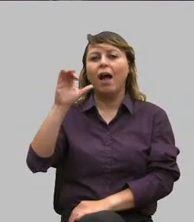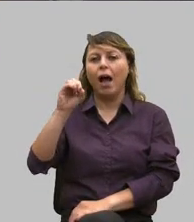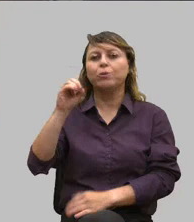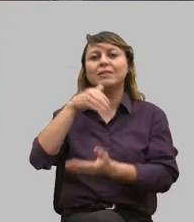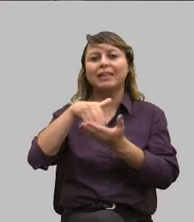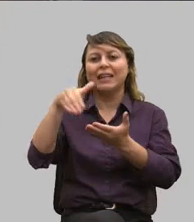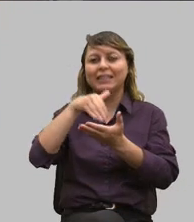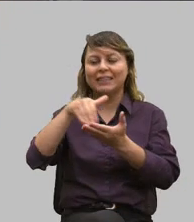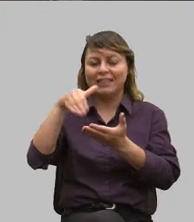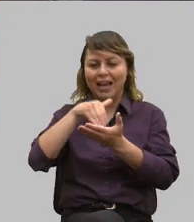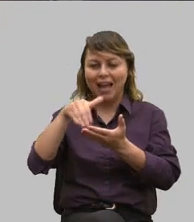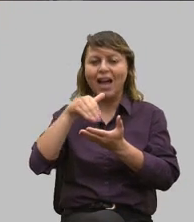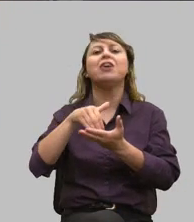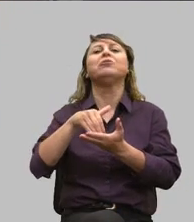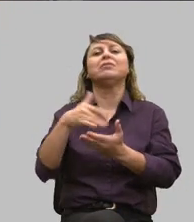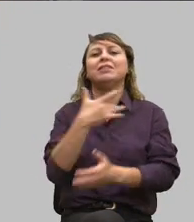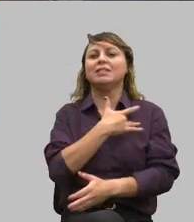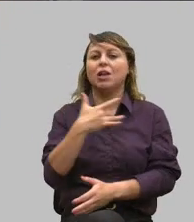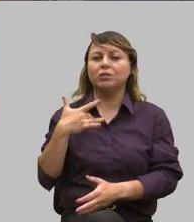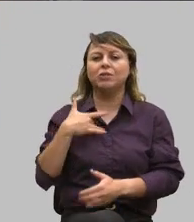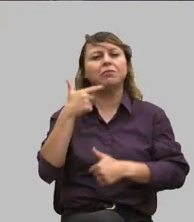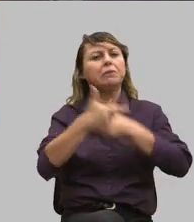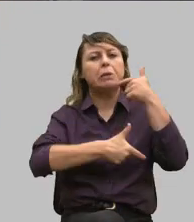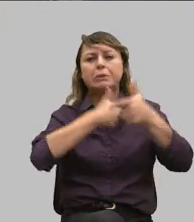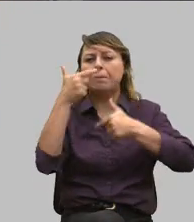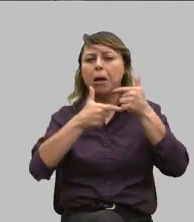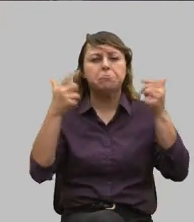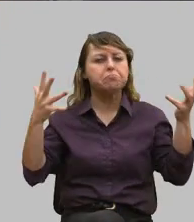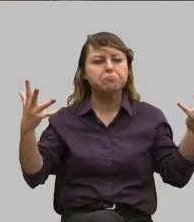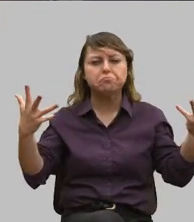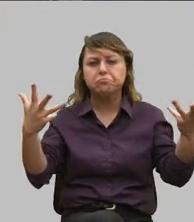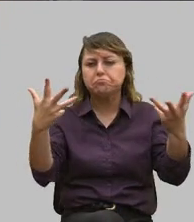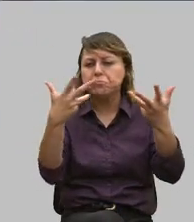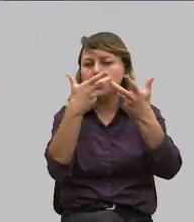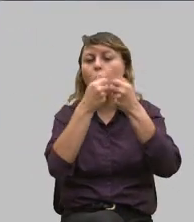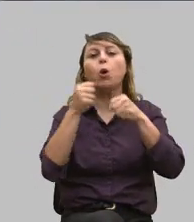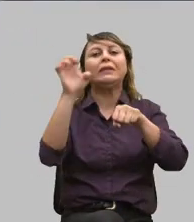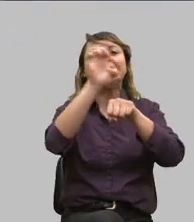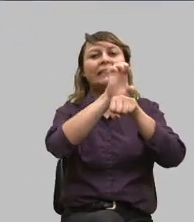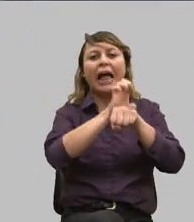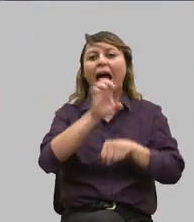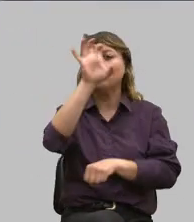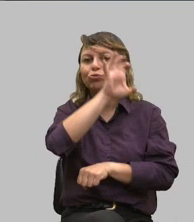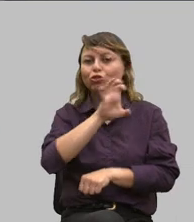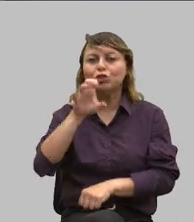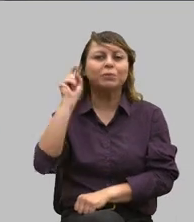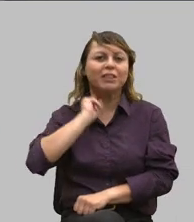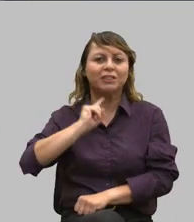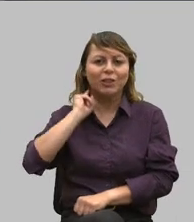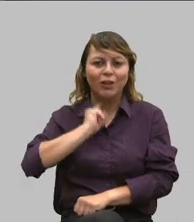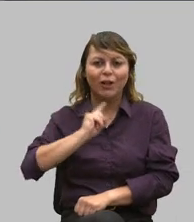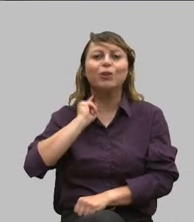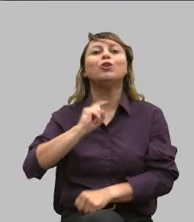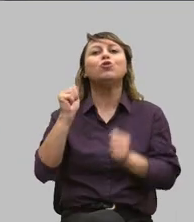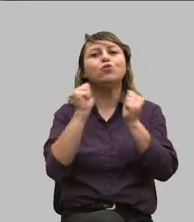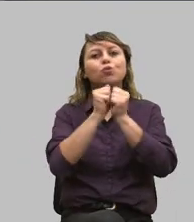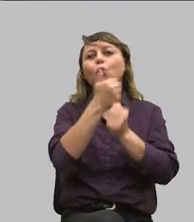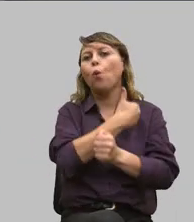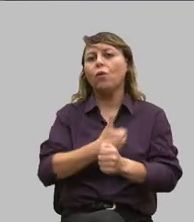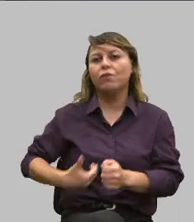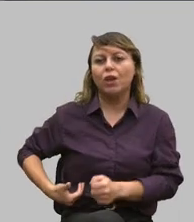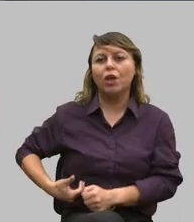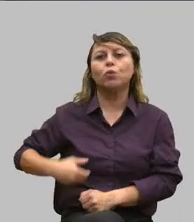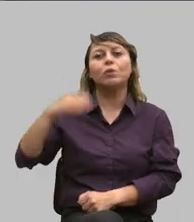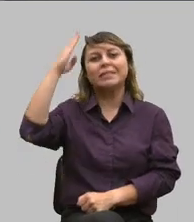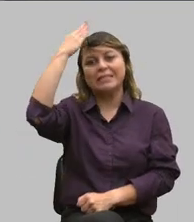saúde grande secretário tem feito um trabalho extraordinário dentro do Estado de Minas Gerais junto com o nosso Governador Romeo Zema também o